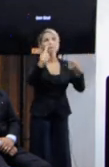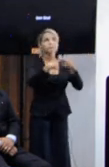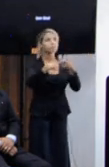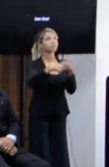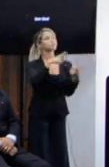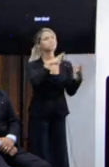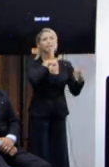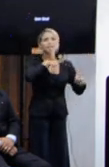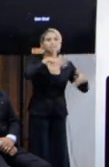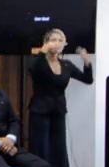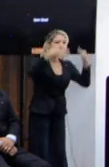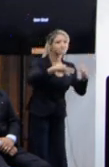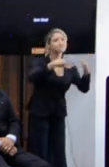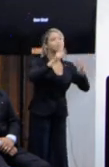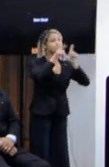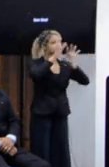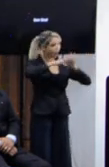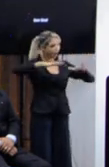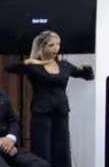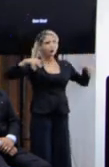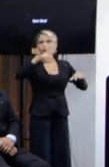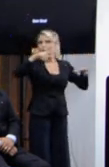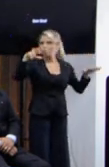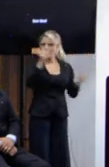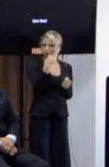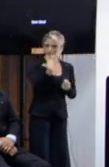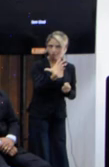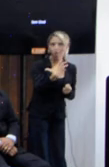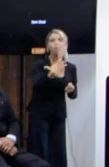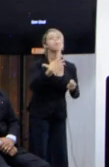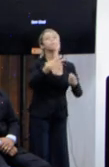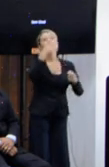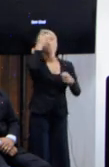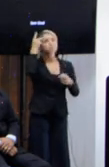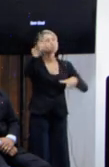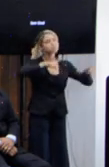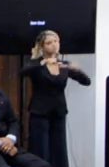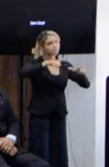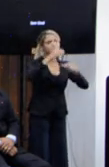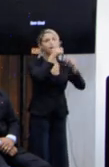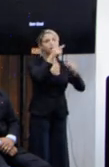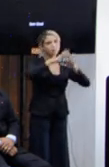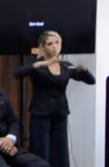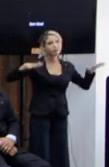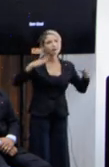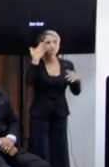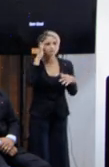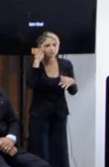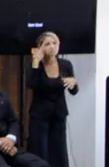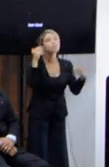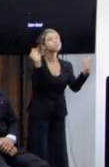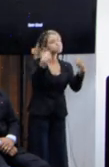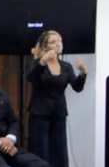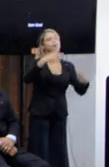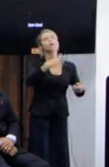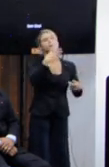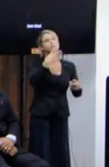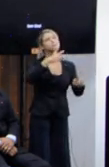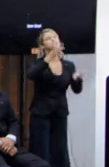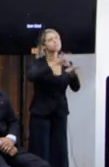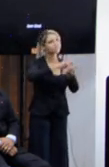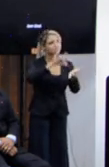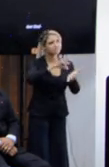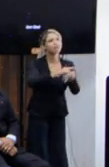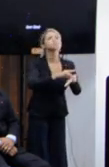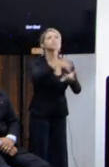Calmo nunca fez bom a Leão. E são momentos importantes como esses que a gente conhece quem é quem. E quem é de verdade, de fato, sabe quem é